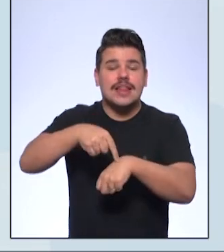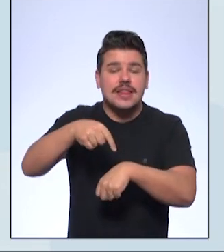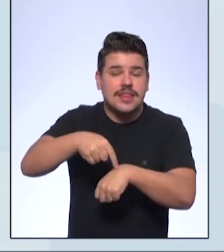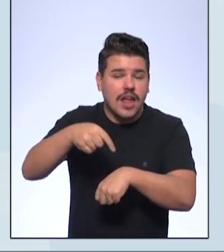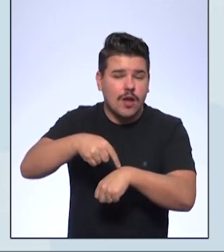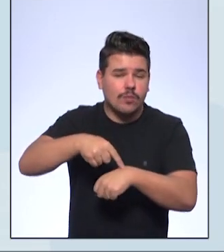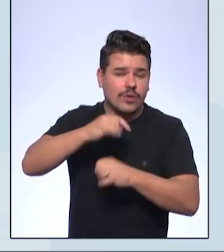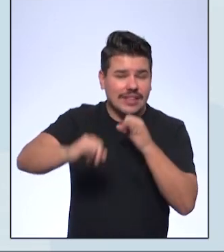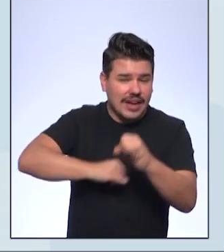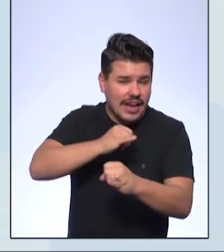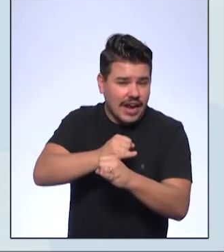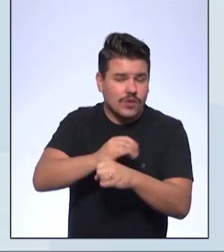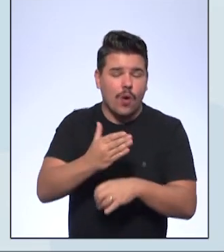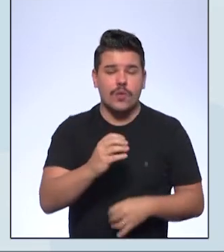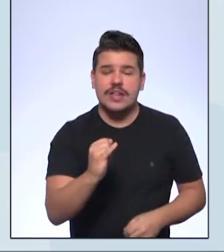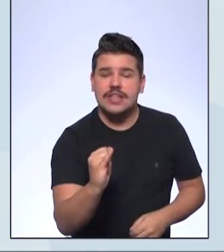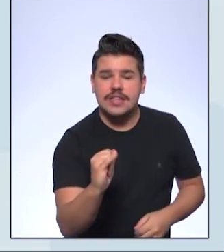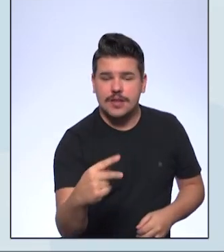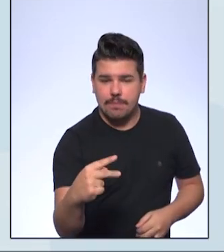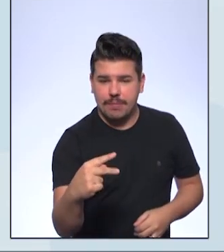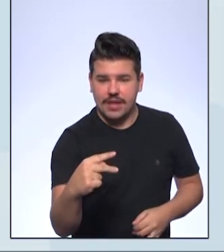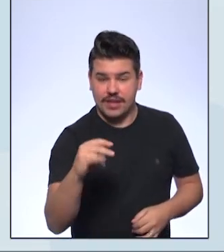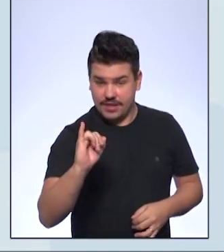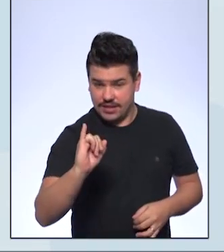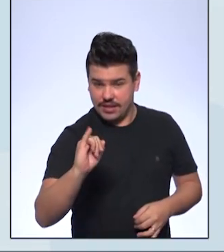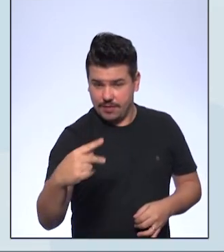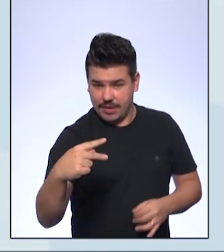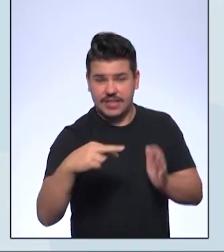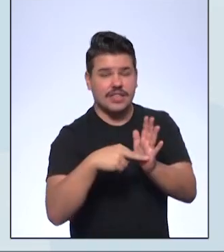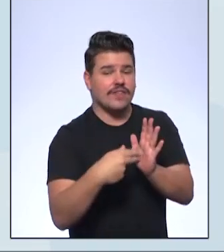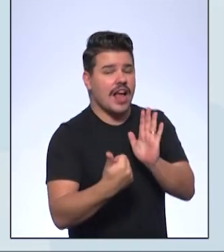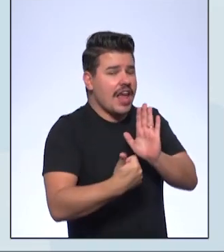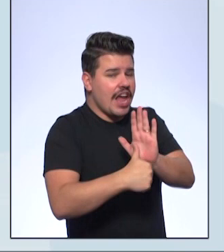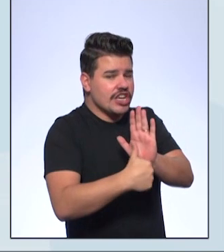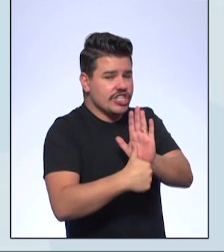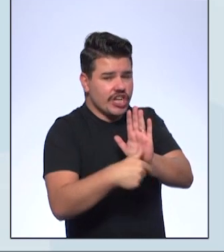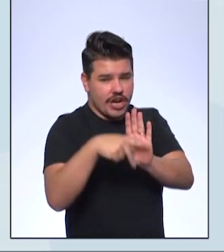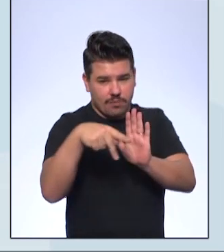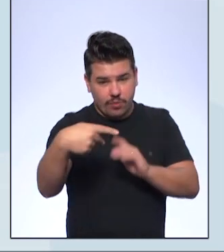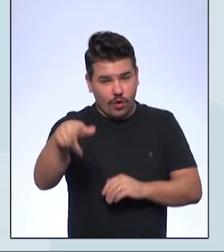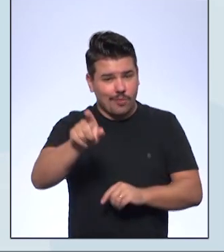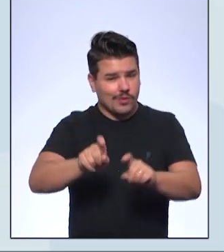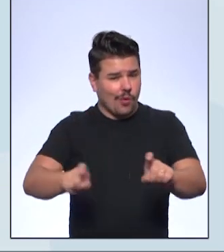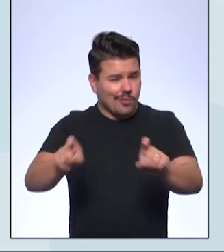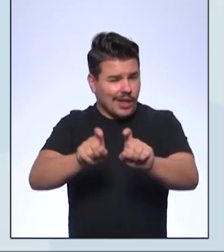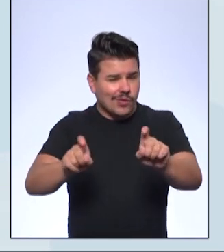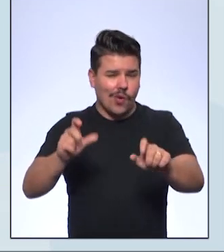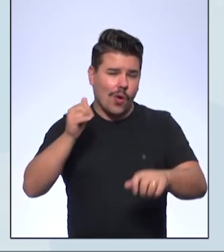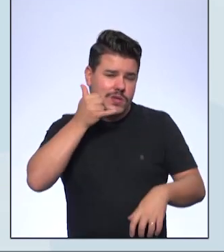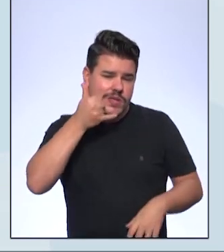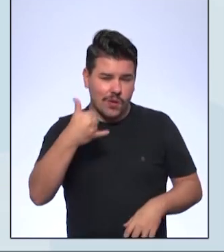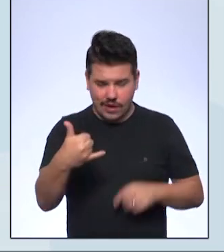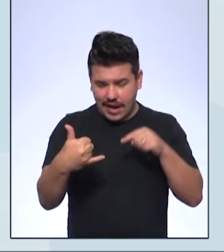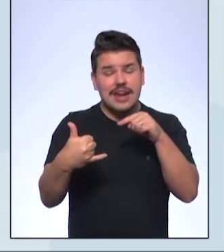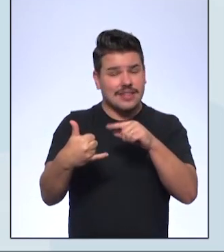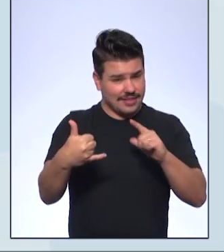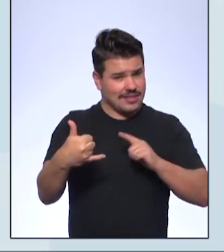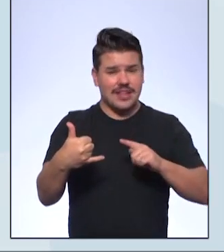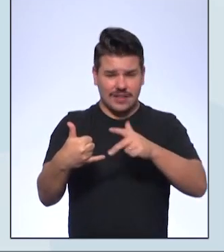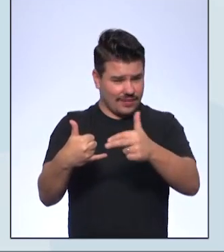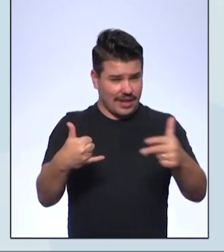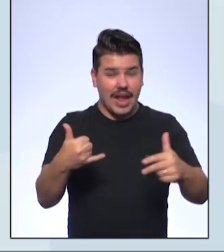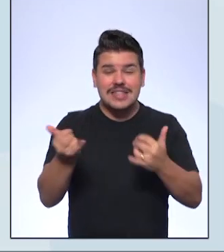que você usou, que é o número, né, o númerozinho da máquina e tudo mais. E esses dados eles podem usar para